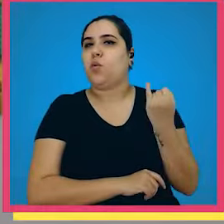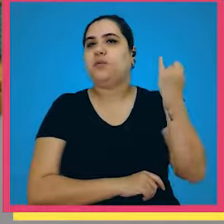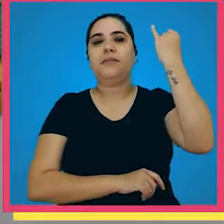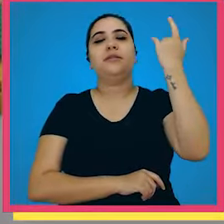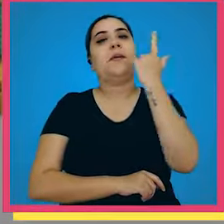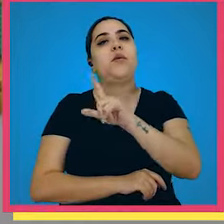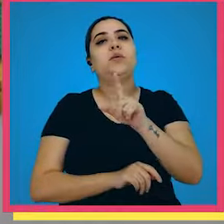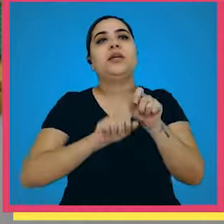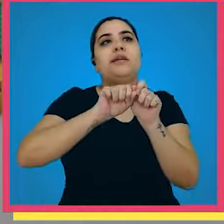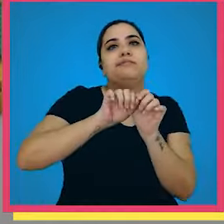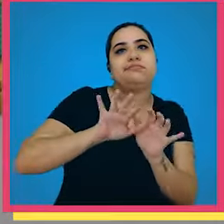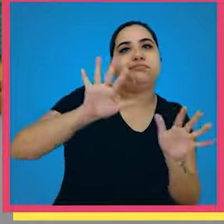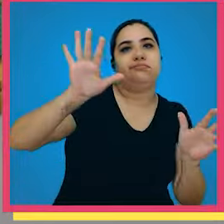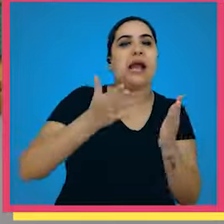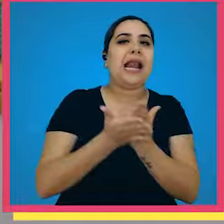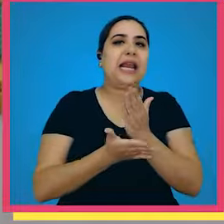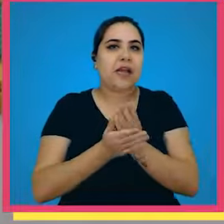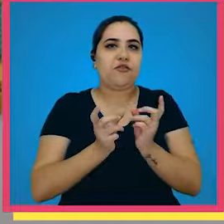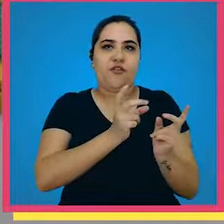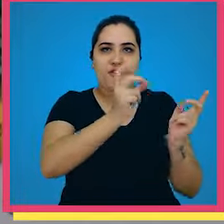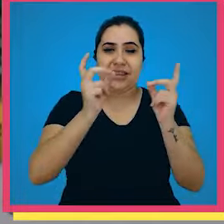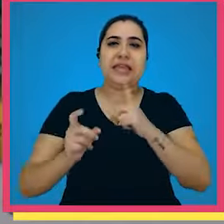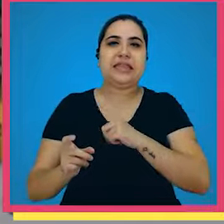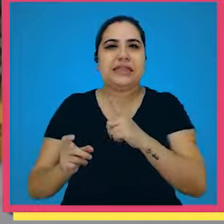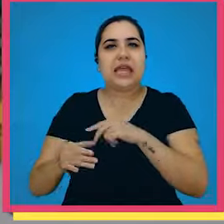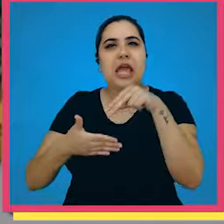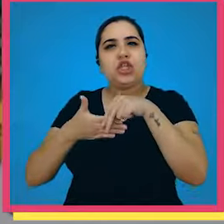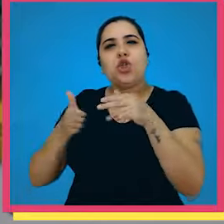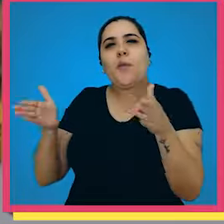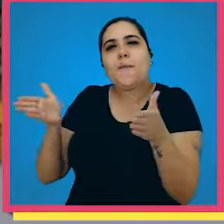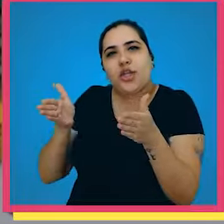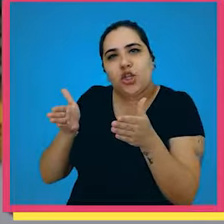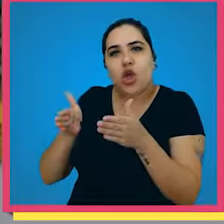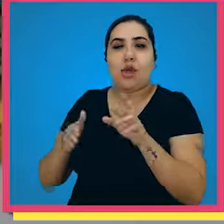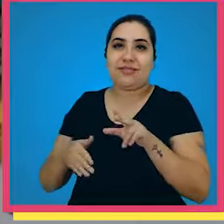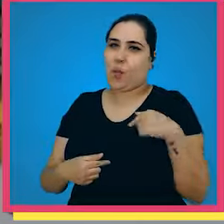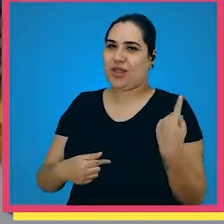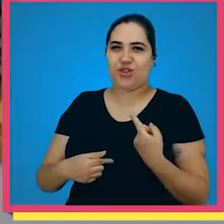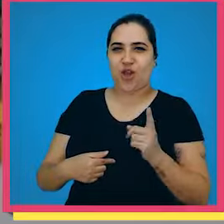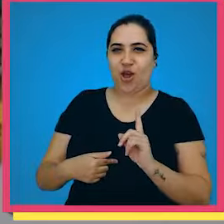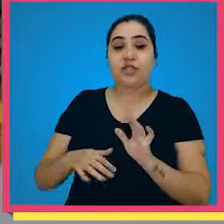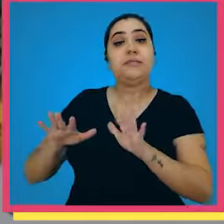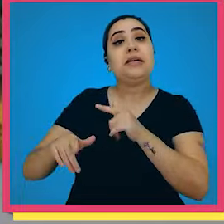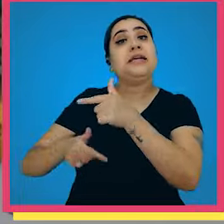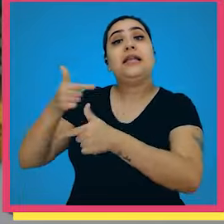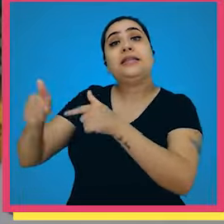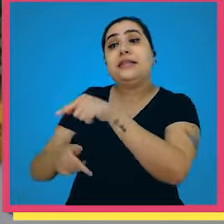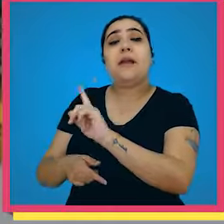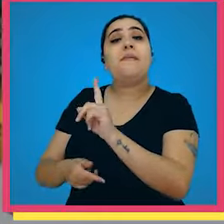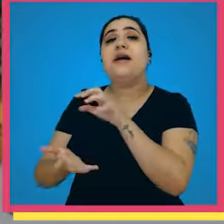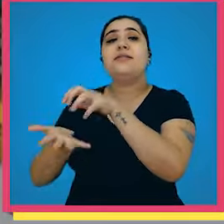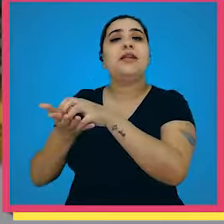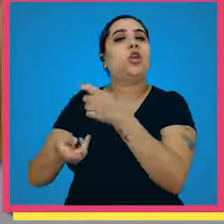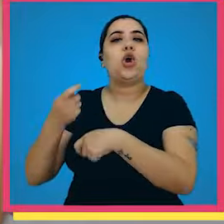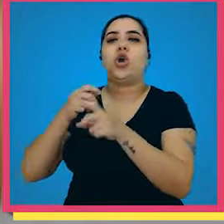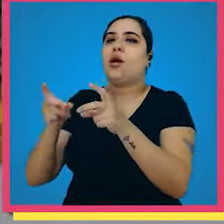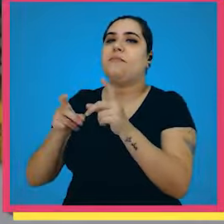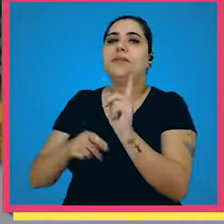papel fundamental para uma boa cobertura do livro, né? Existem também editoras menores e médias, que não é o caso da Record, mas que não trabalham